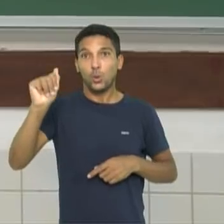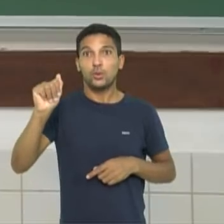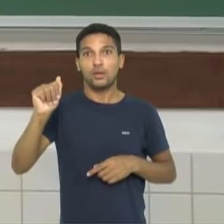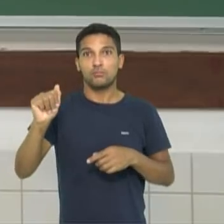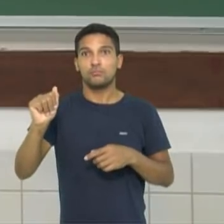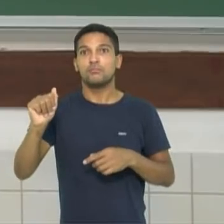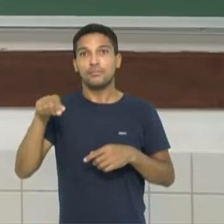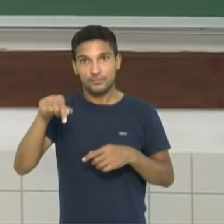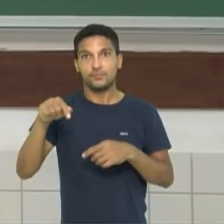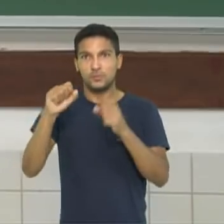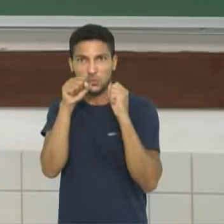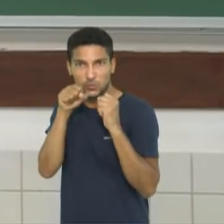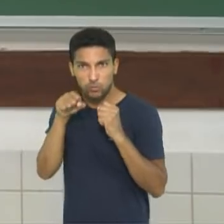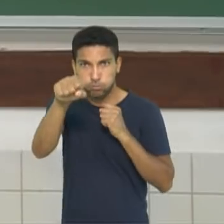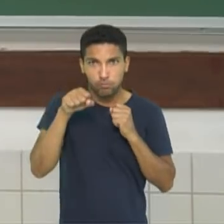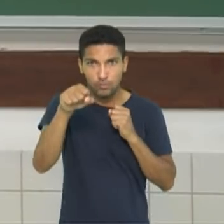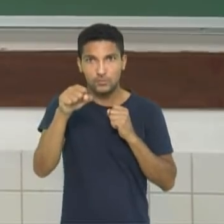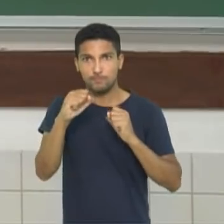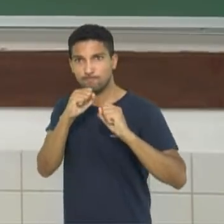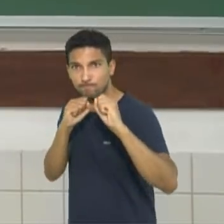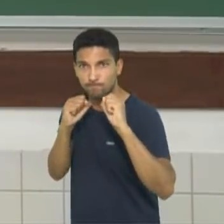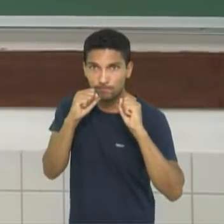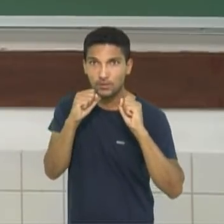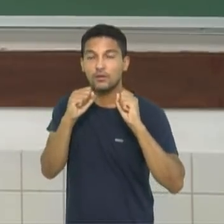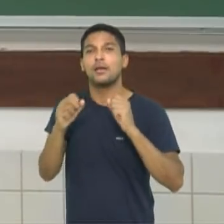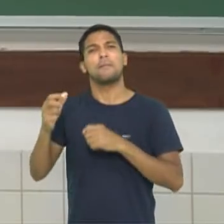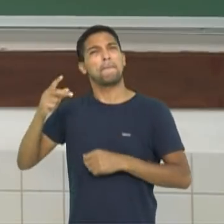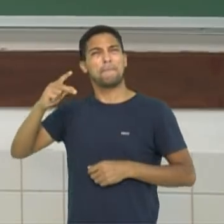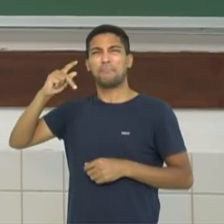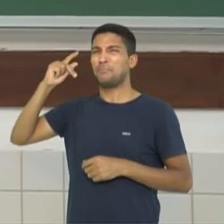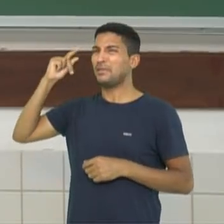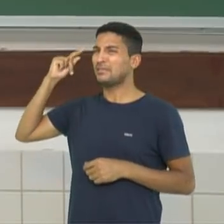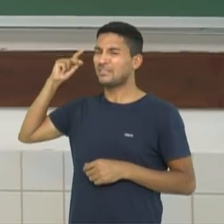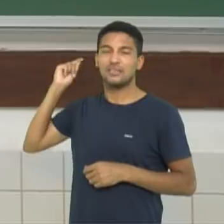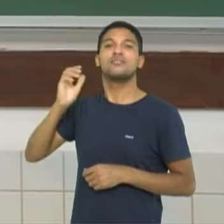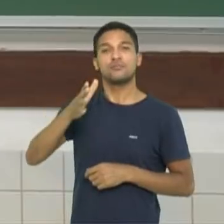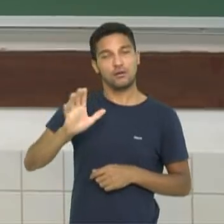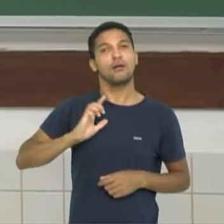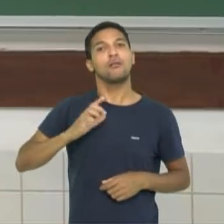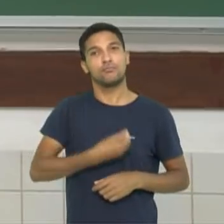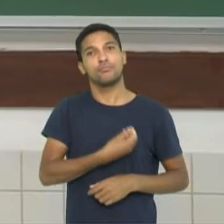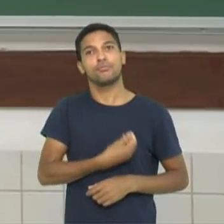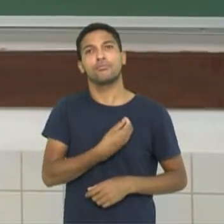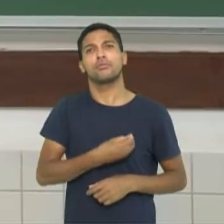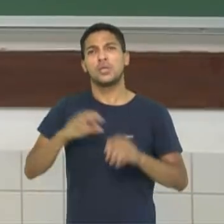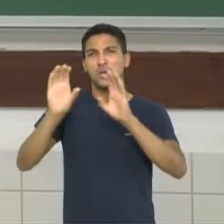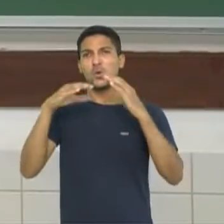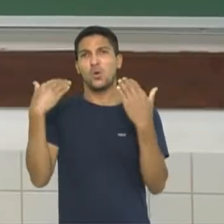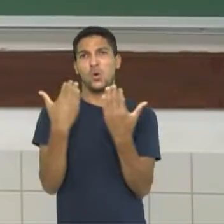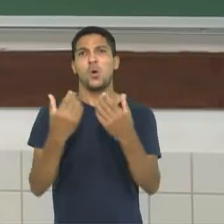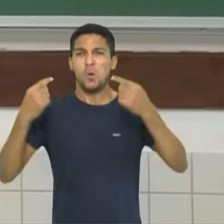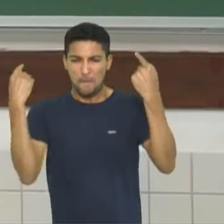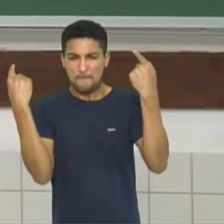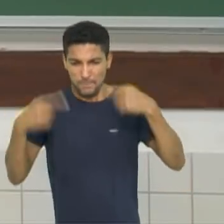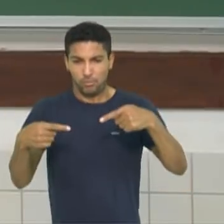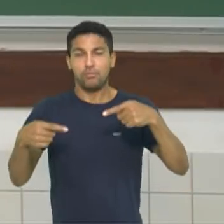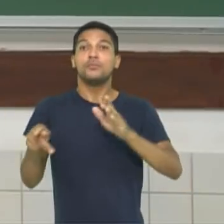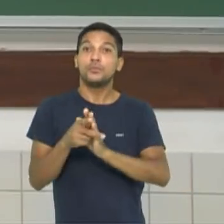dos anos e fez parte dos Jogos Olímpicos da Antiguidade, em 708